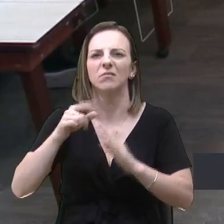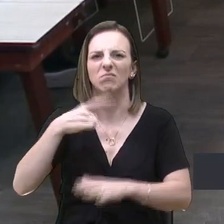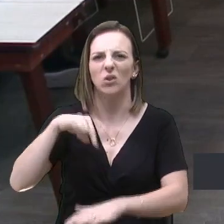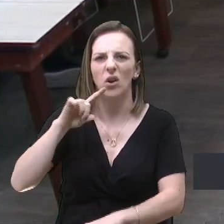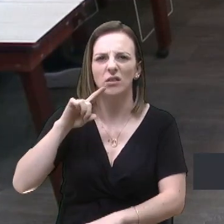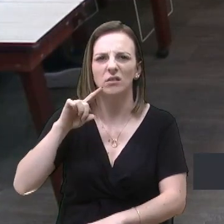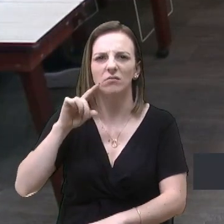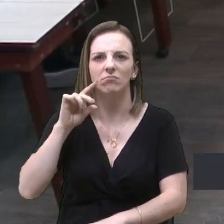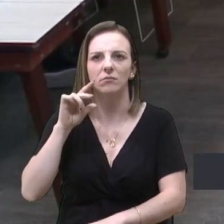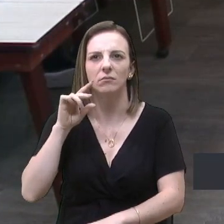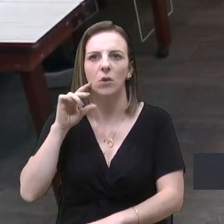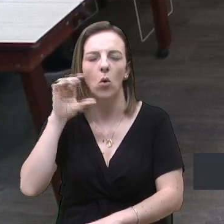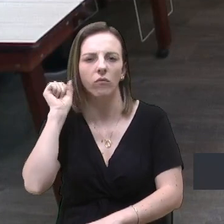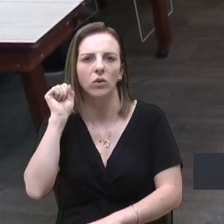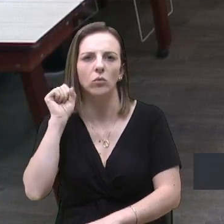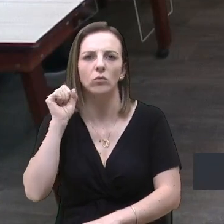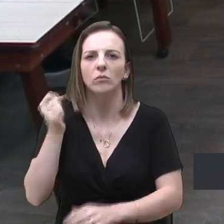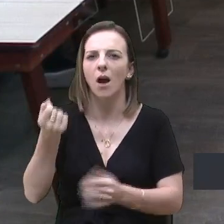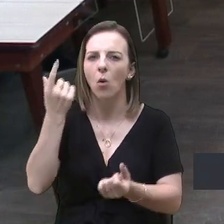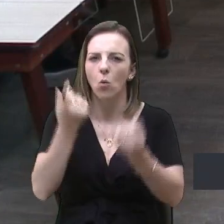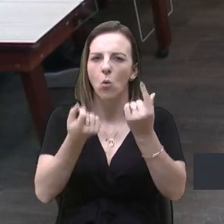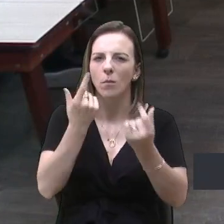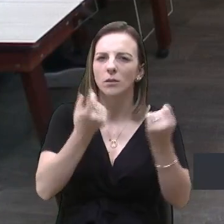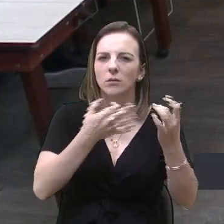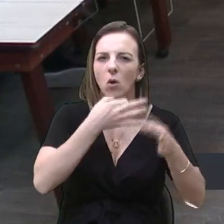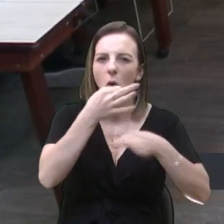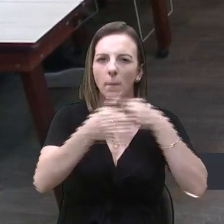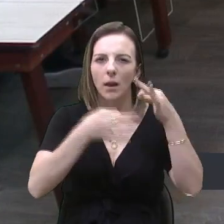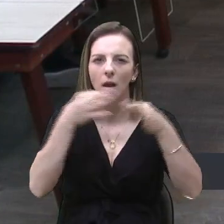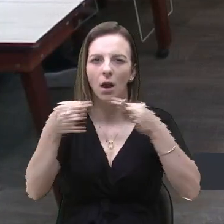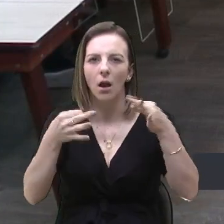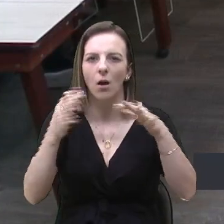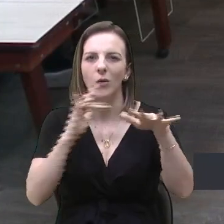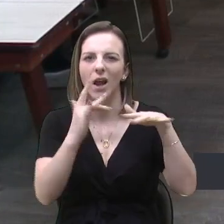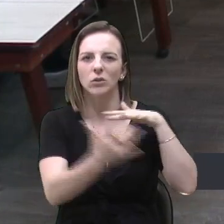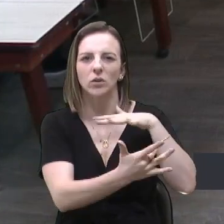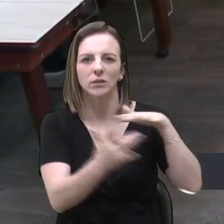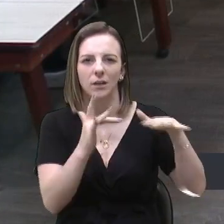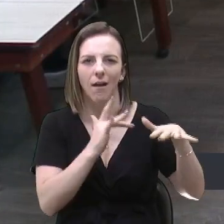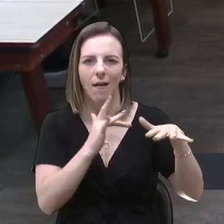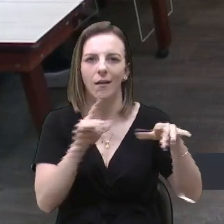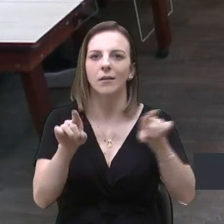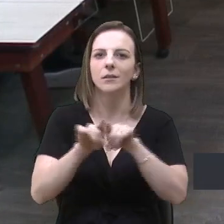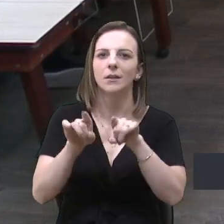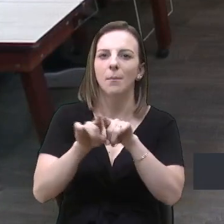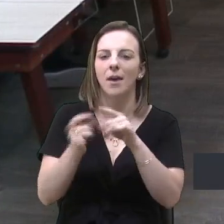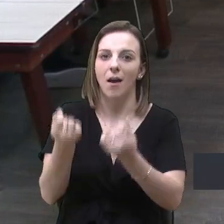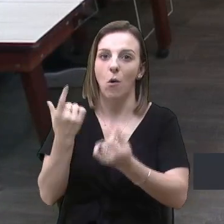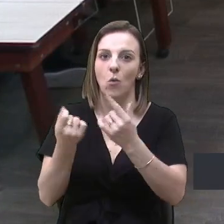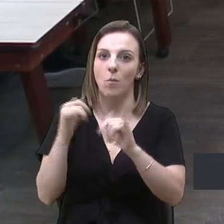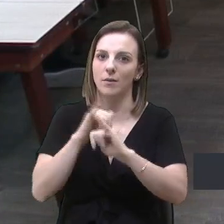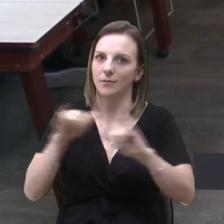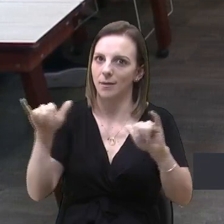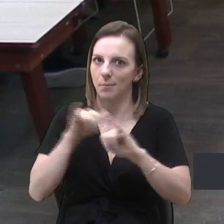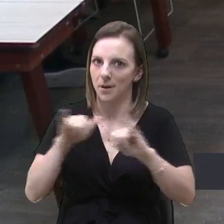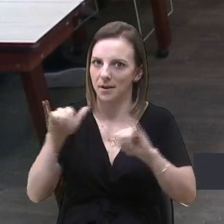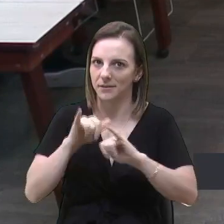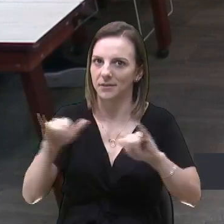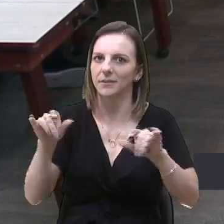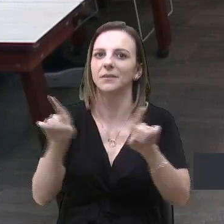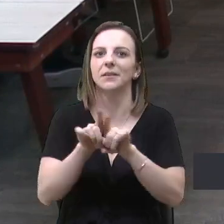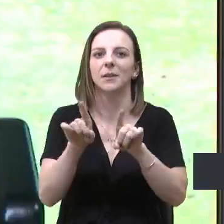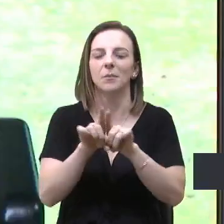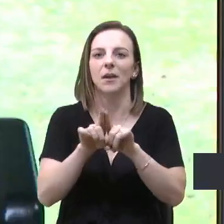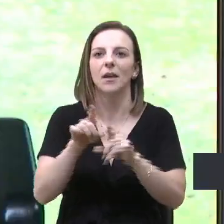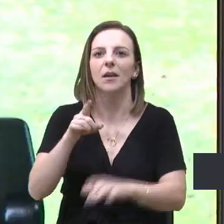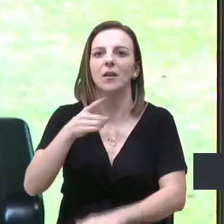algumas manifestações, tanto nas redes sociais e algumas pessoas da imprensa, inclusive, que a gente fez